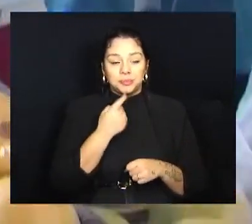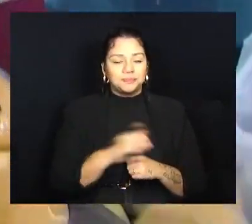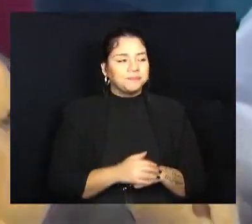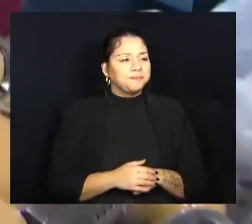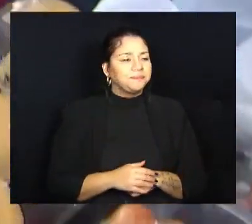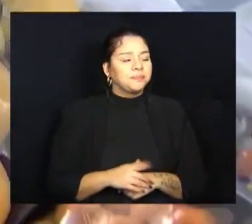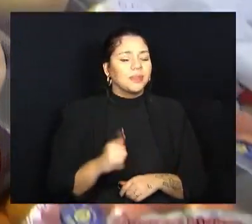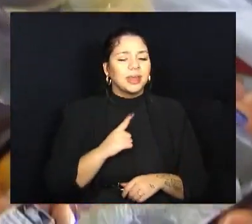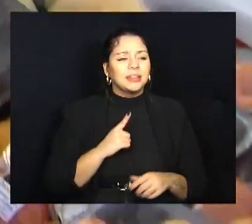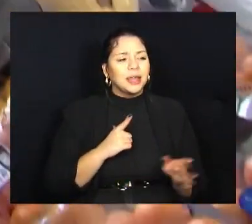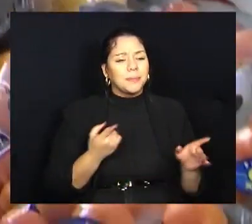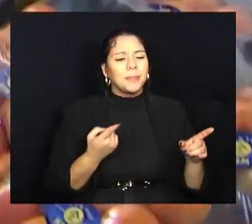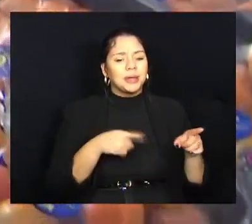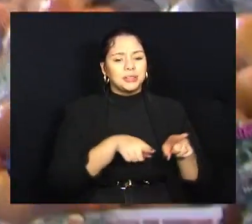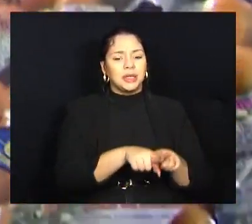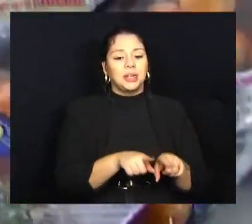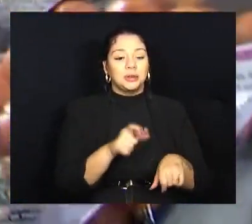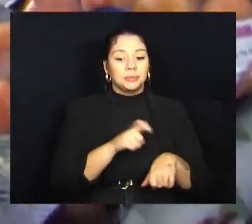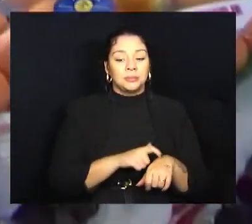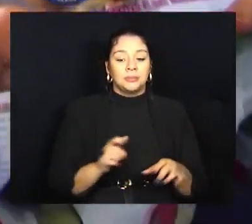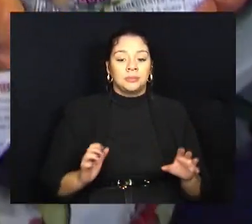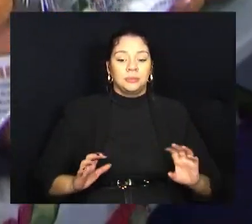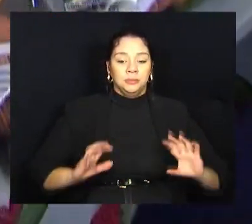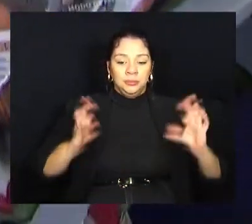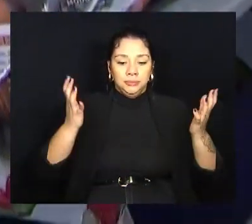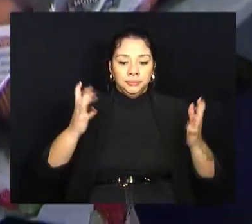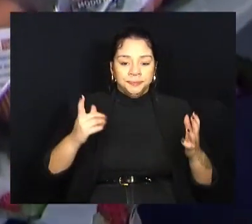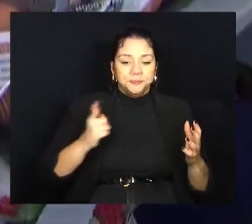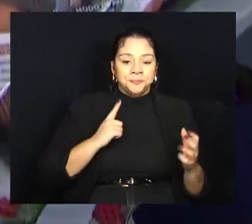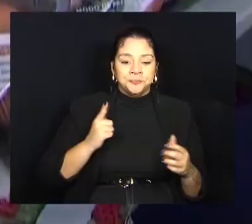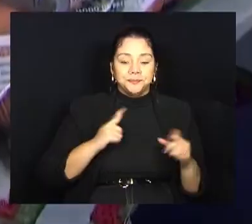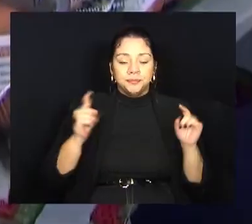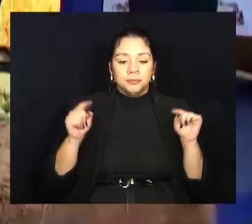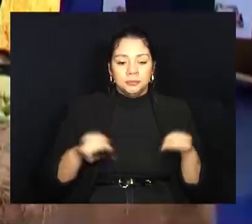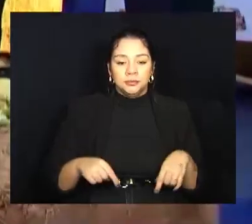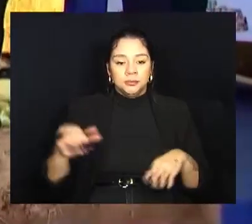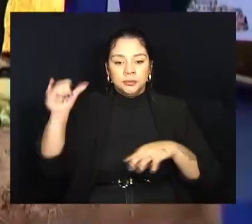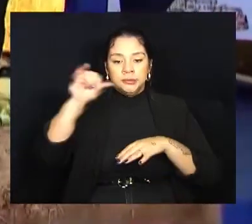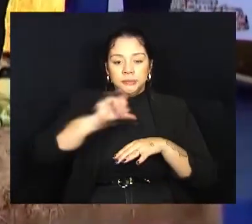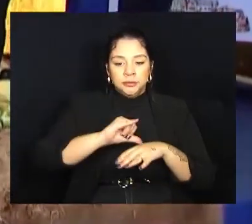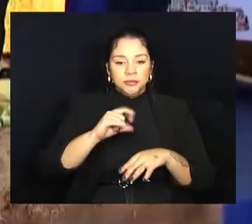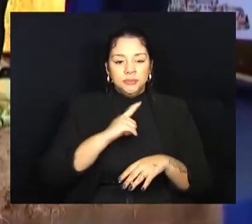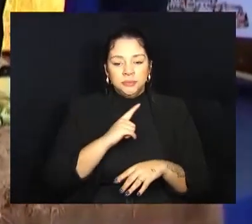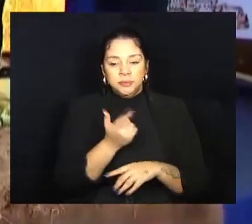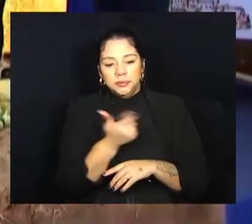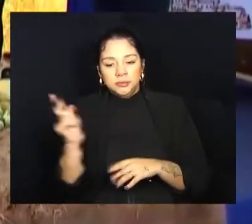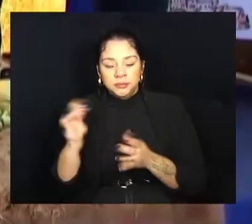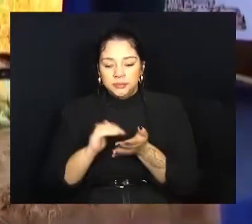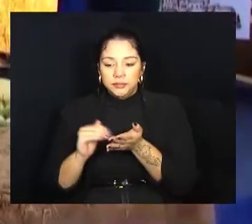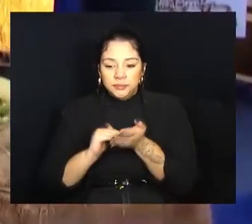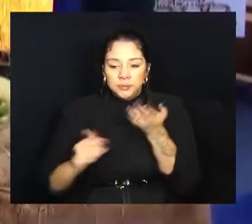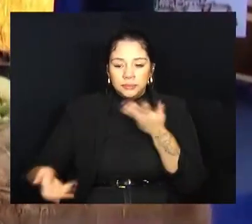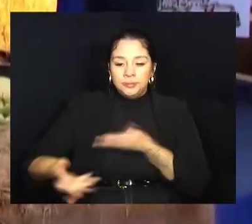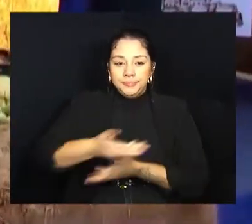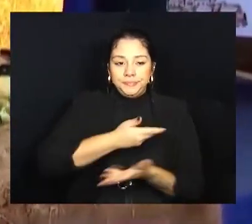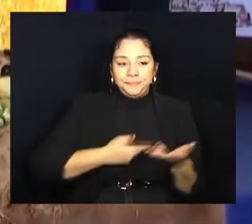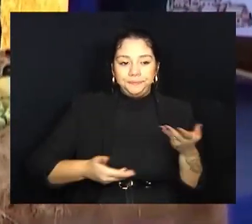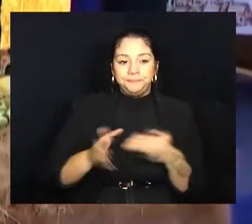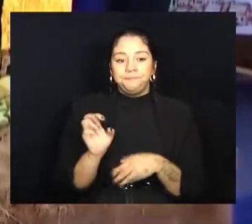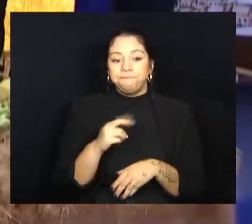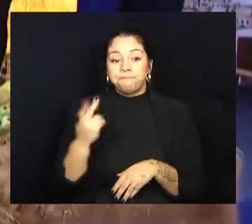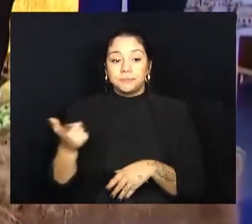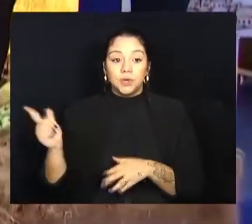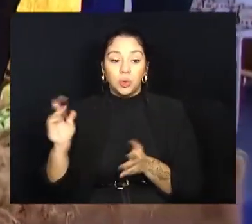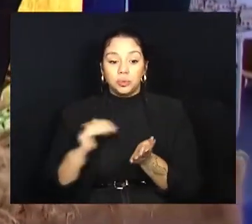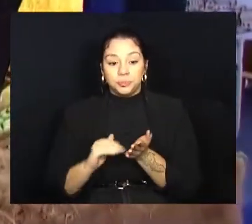no momento de colocar esse evento tão grande aqui no nosso centro? Tem outras secretarias envolvidas ou outros